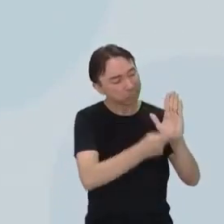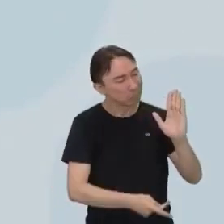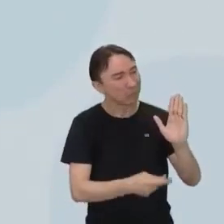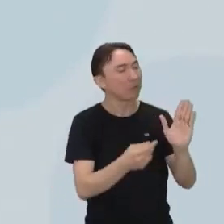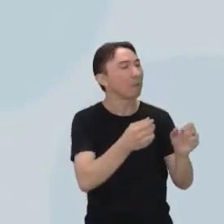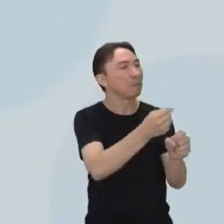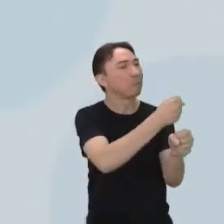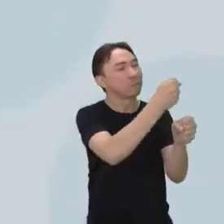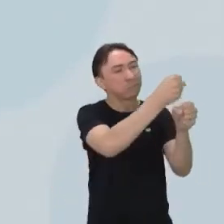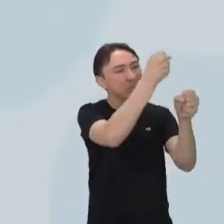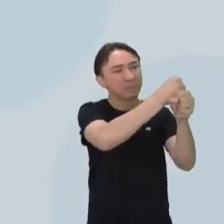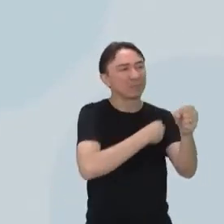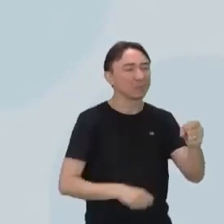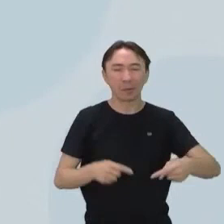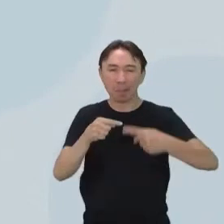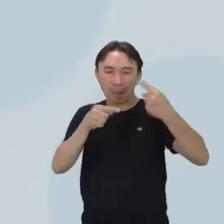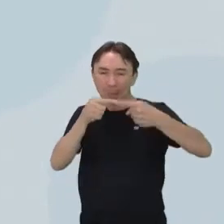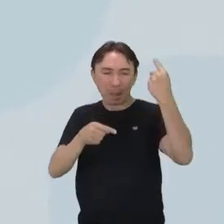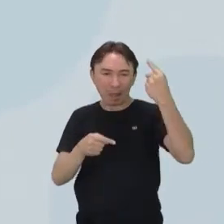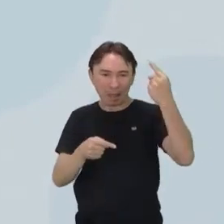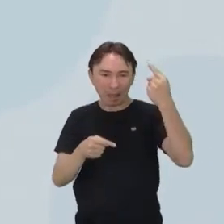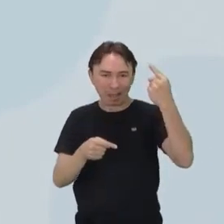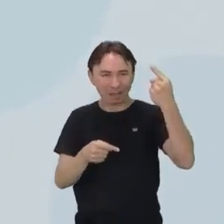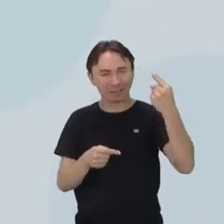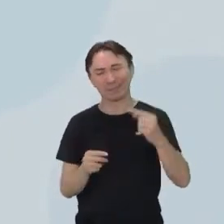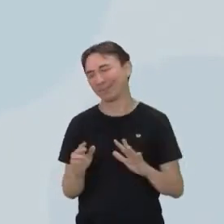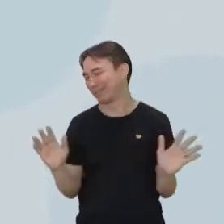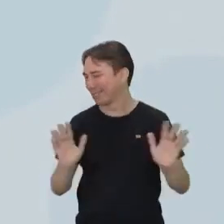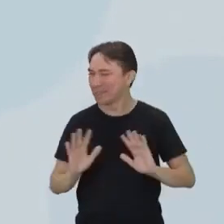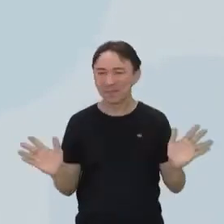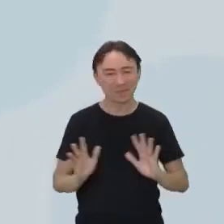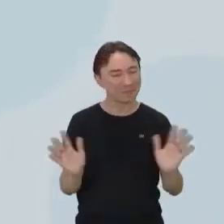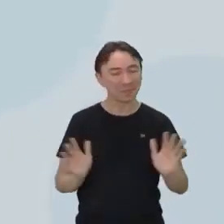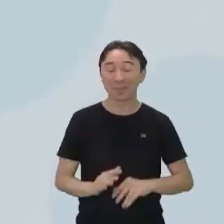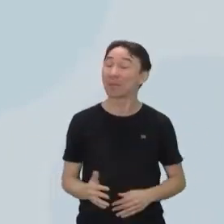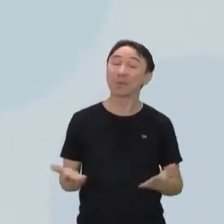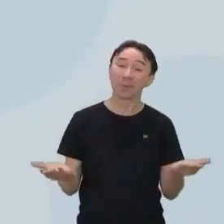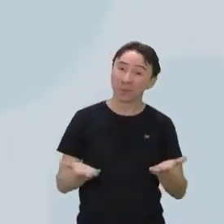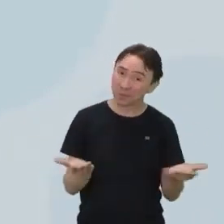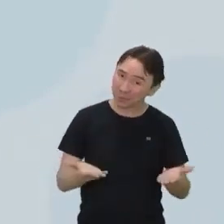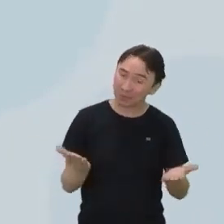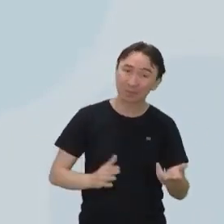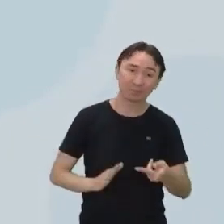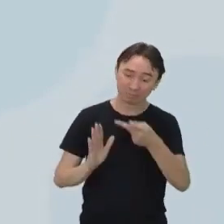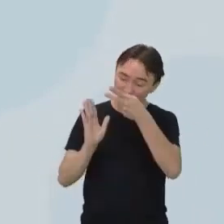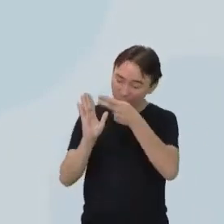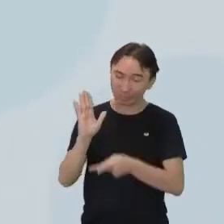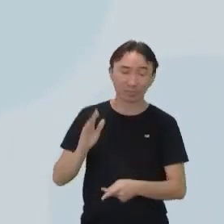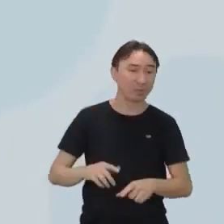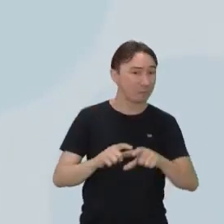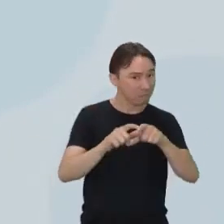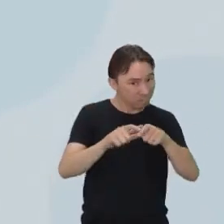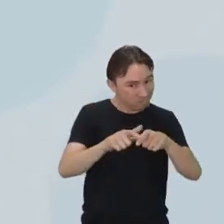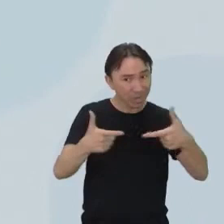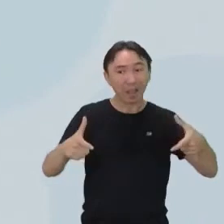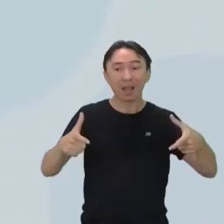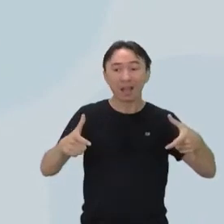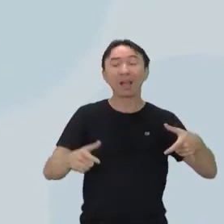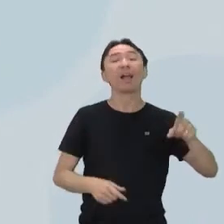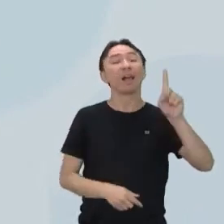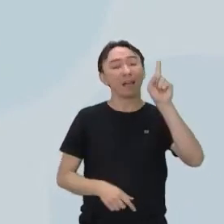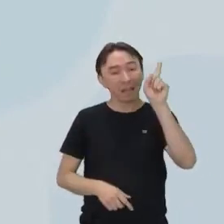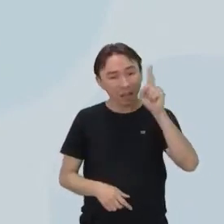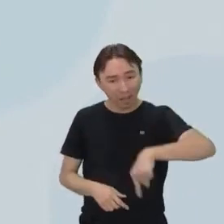novas moradias? A grande maioria dos projetos hoje, até projetos de casas sociais, aí, estão